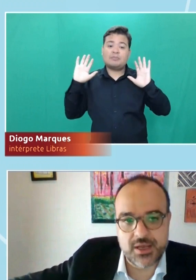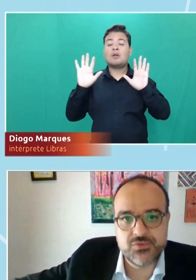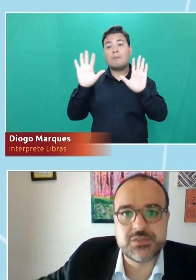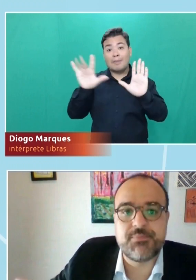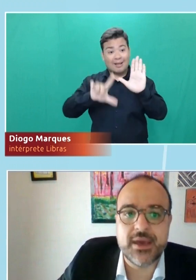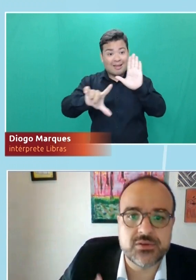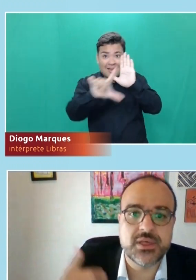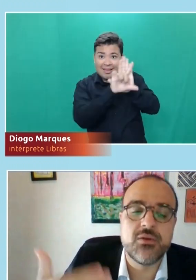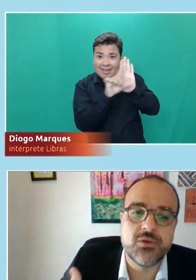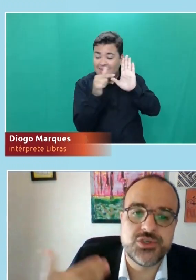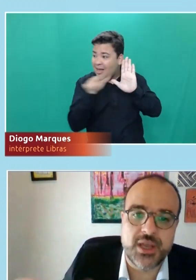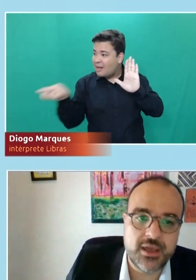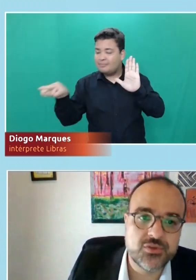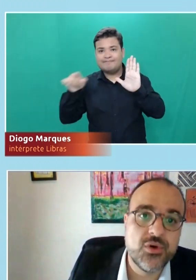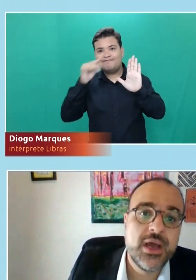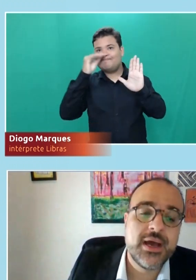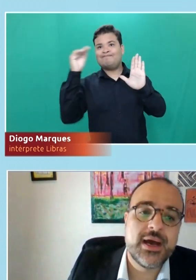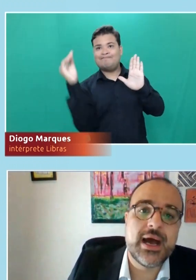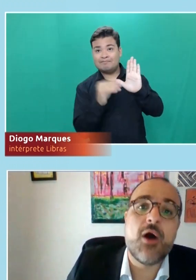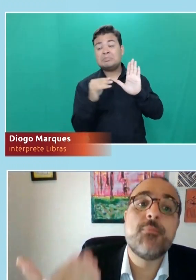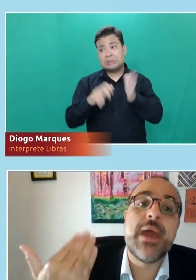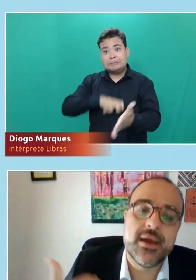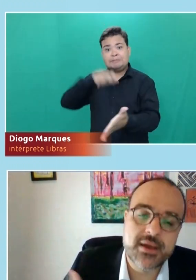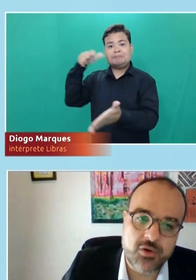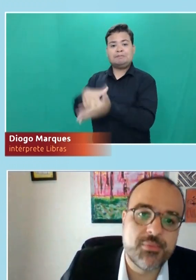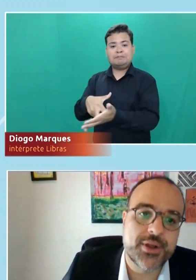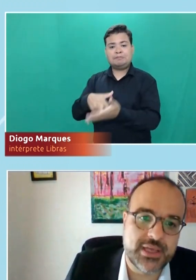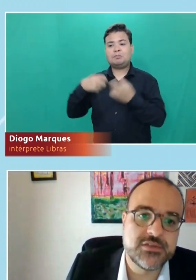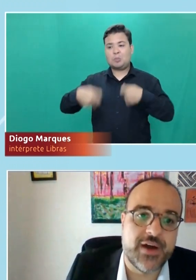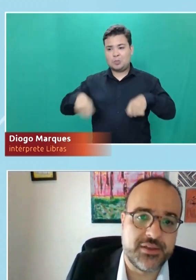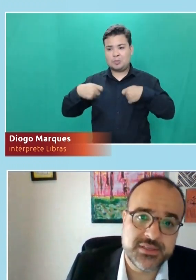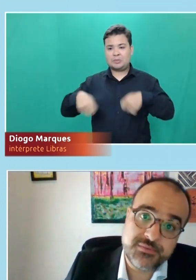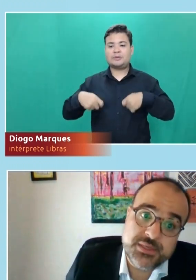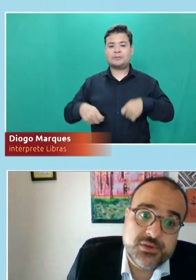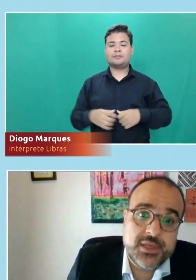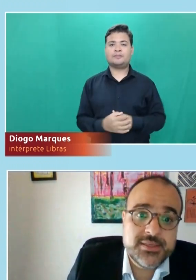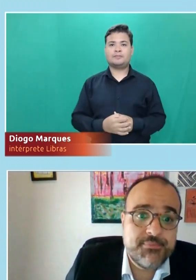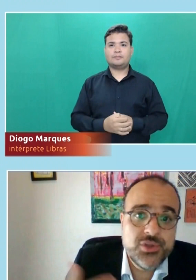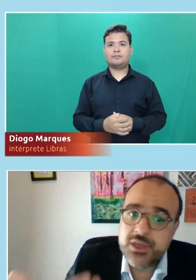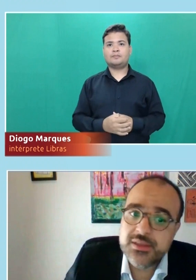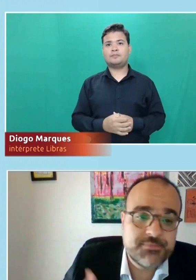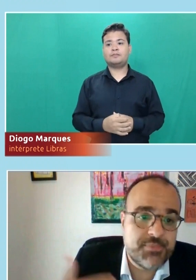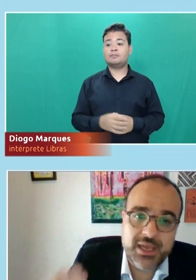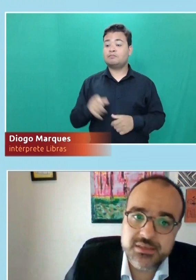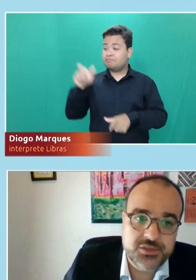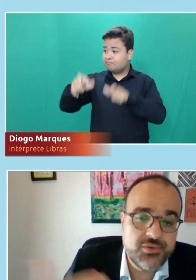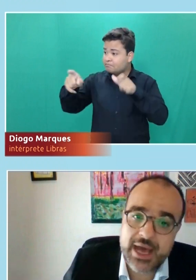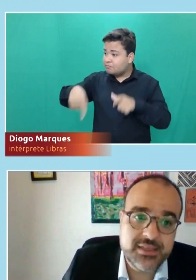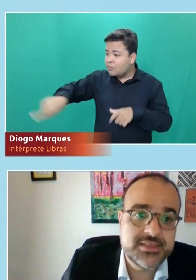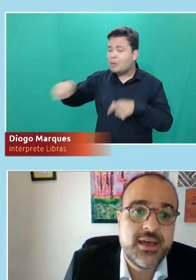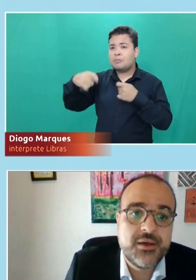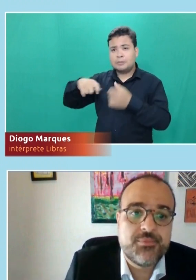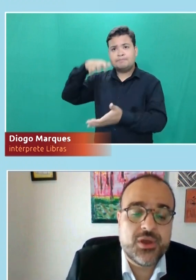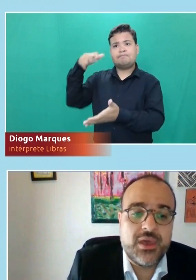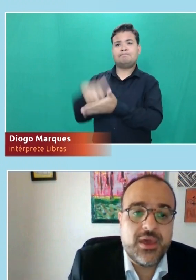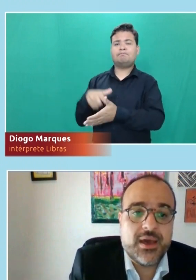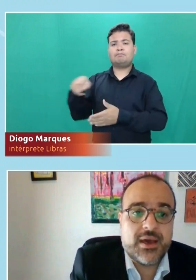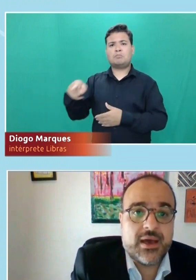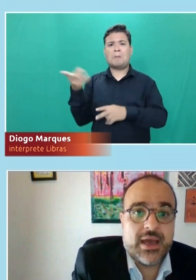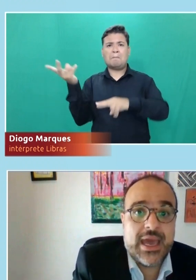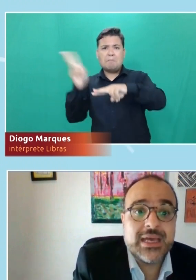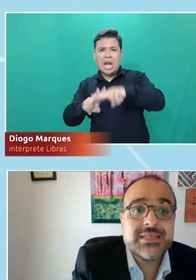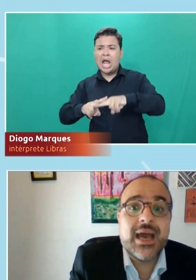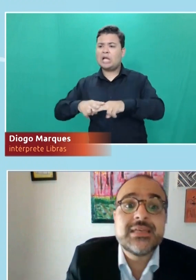fora, portanto, do espectro daquilo que o direito alberga como protesto válido. Essas pessoas têm que ser punidas, presas, julgadas,